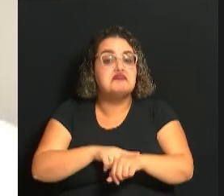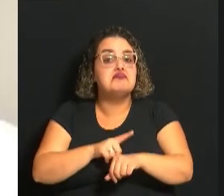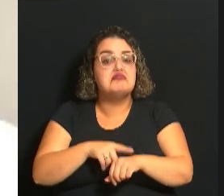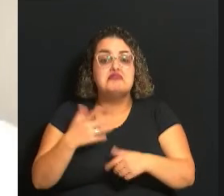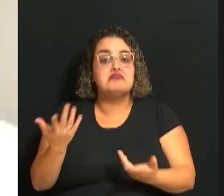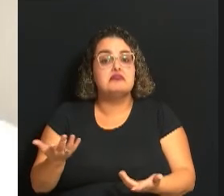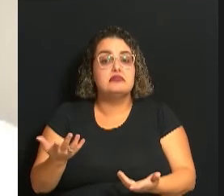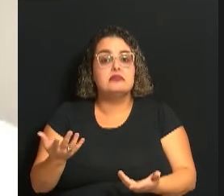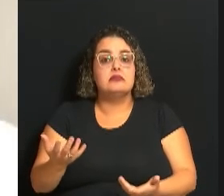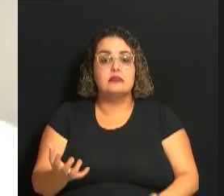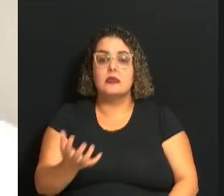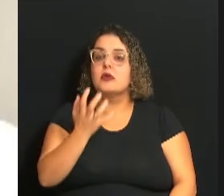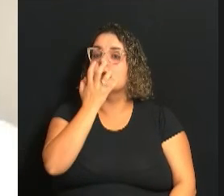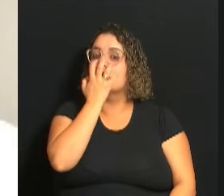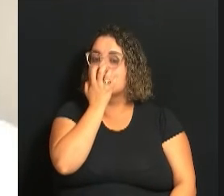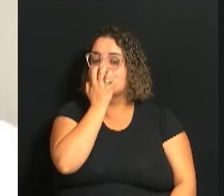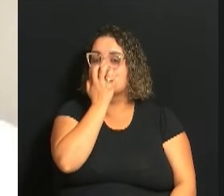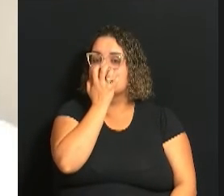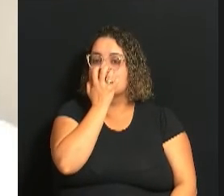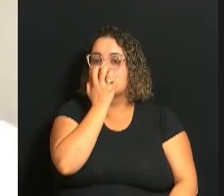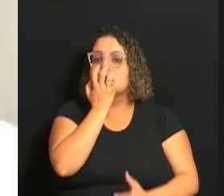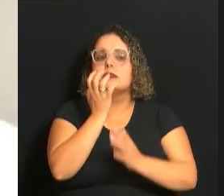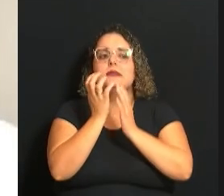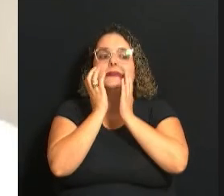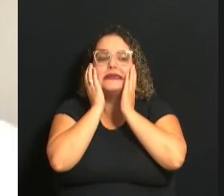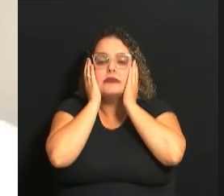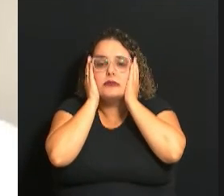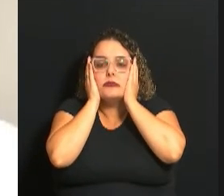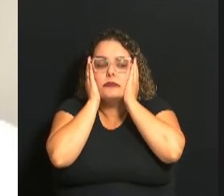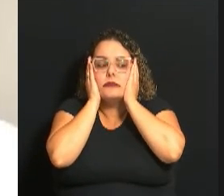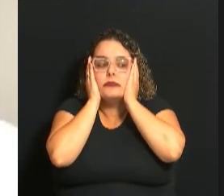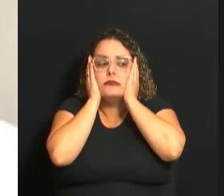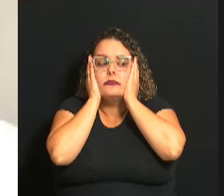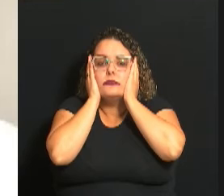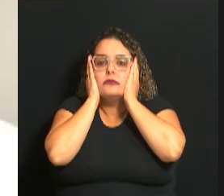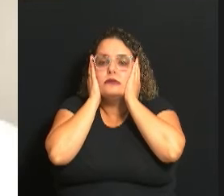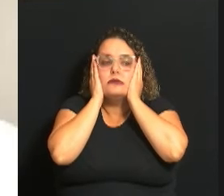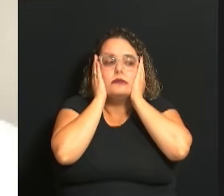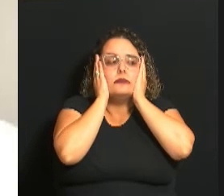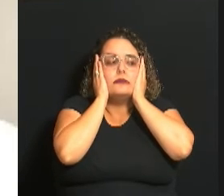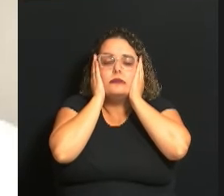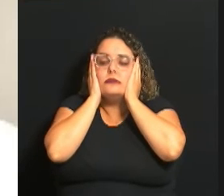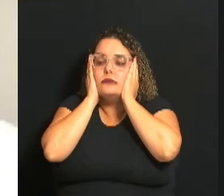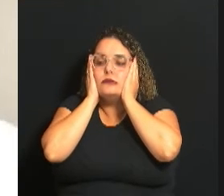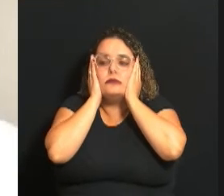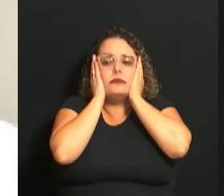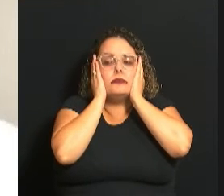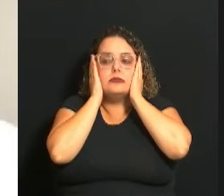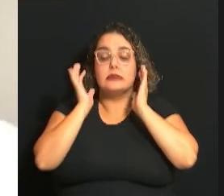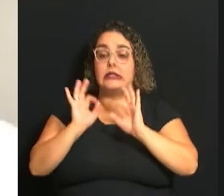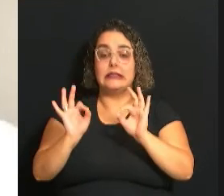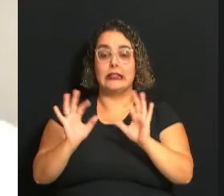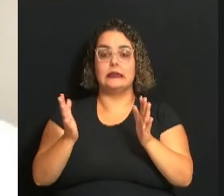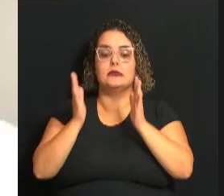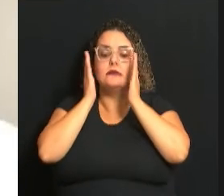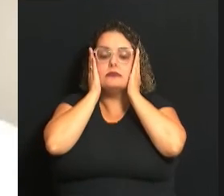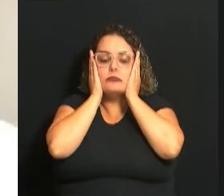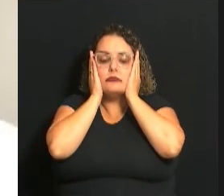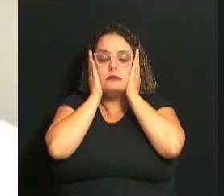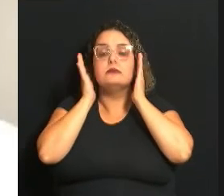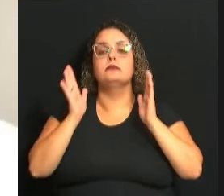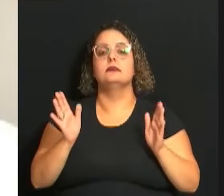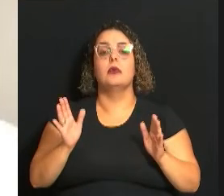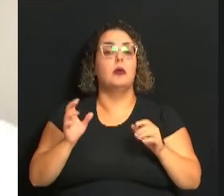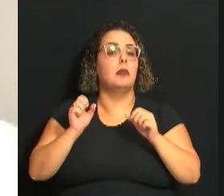uma máscara que me prendia o rosto firmemente para eu não poder movimentar nada, né? E aí, naquele momento, né, eu poderia ficar